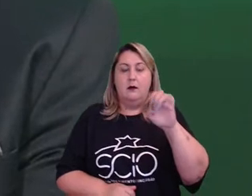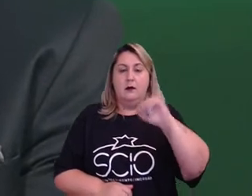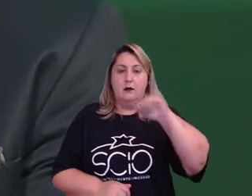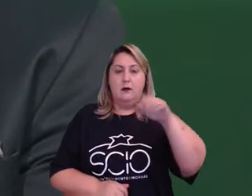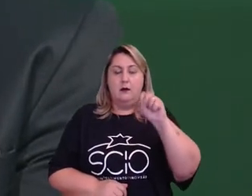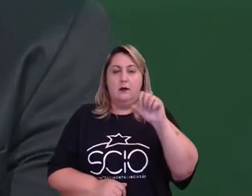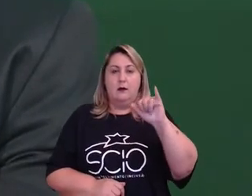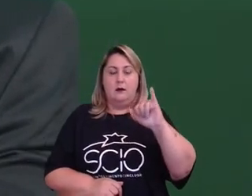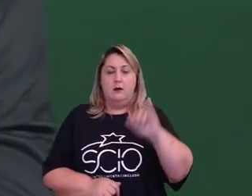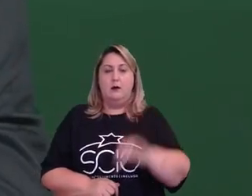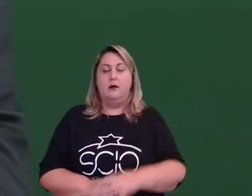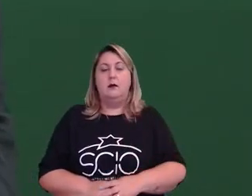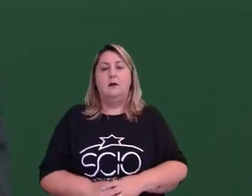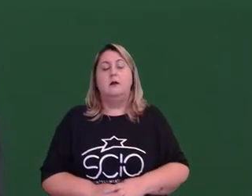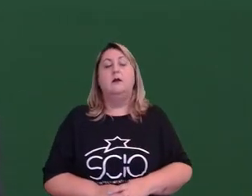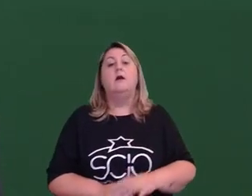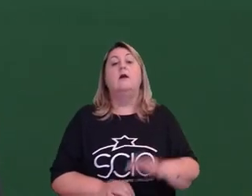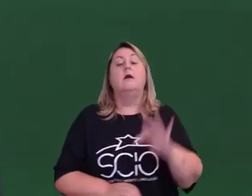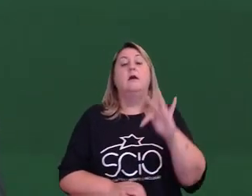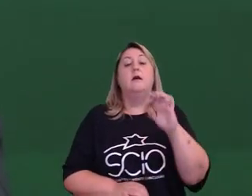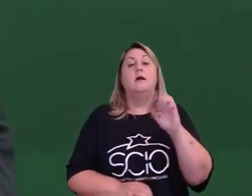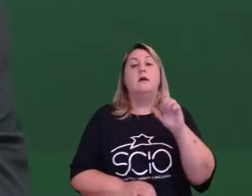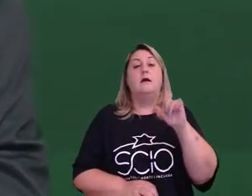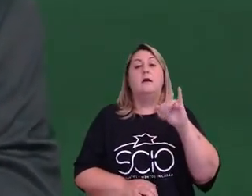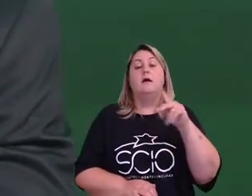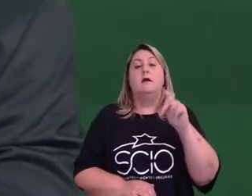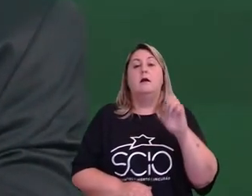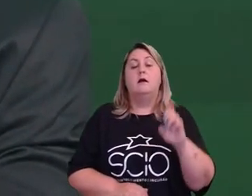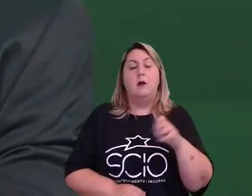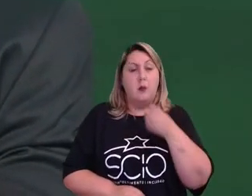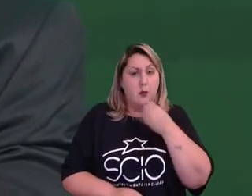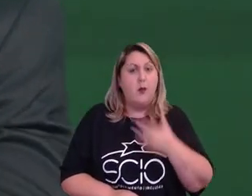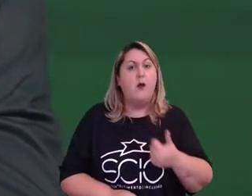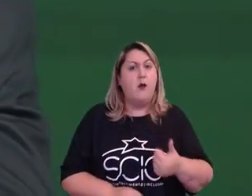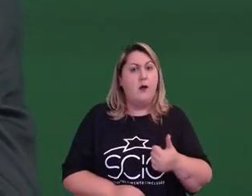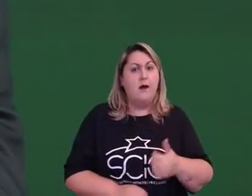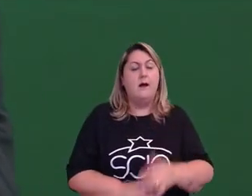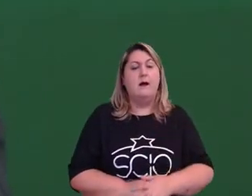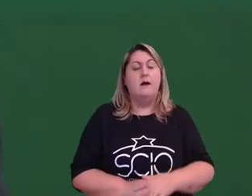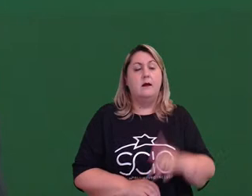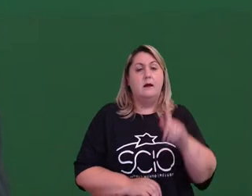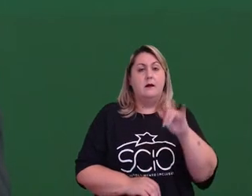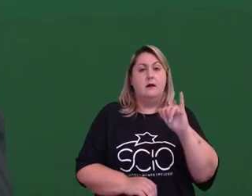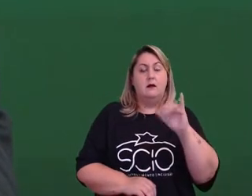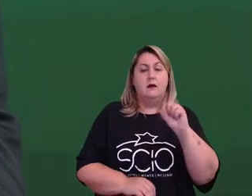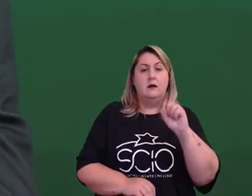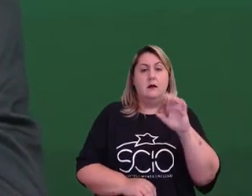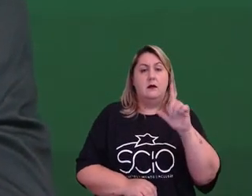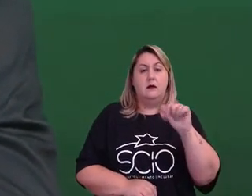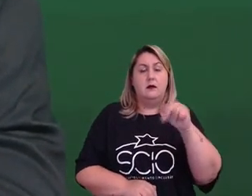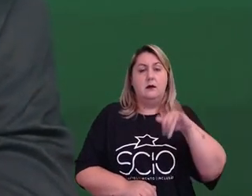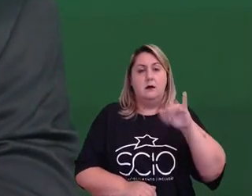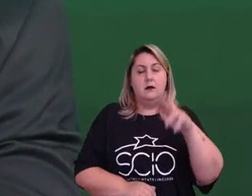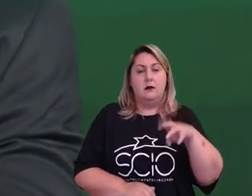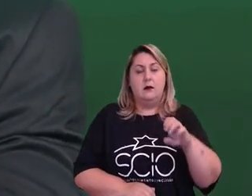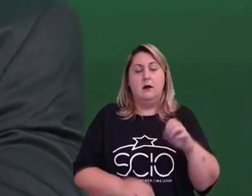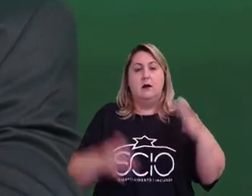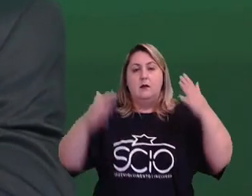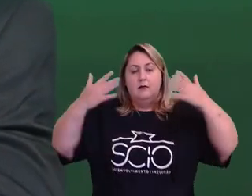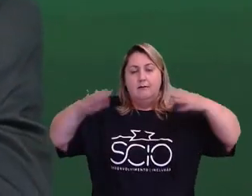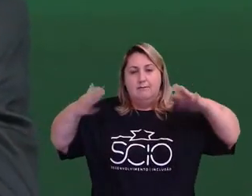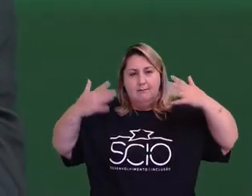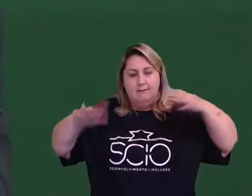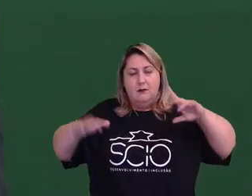Geise Liberi, top. Felipe Barbosa, boa. Flávio Borges, a Gislaine Vaz está mandando um aplauso aqui para a